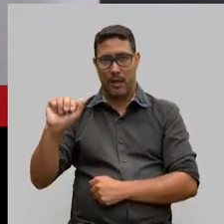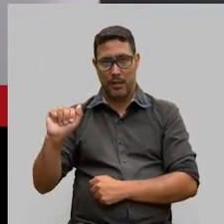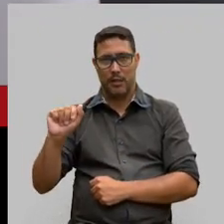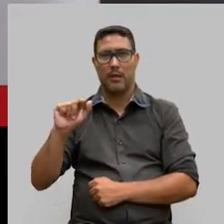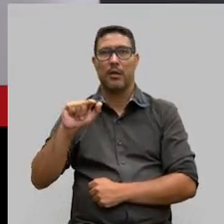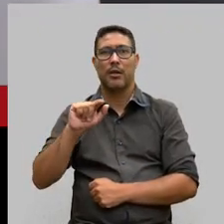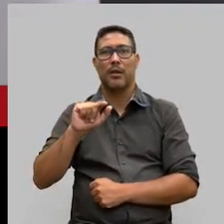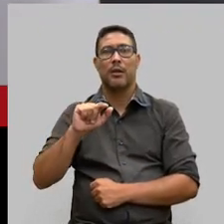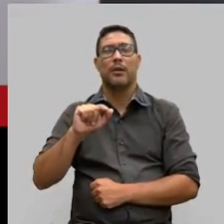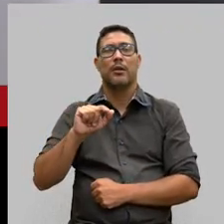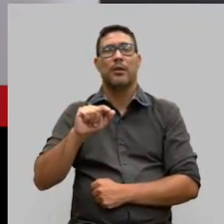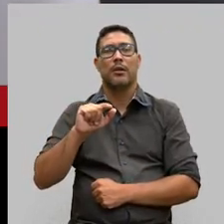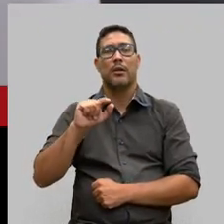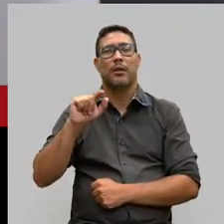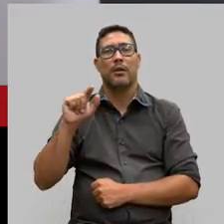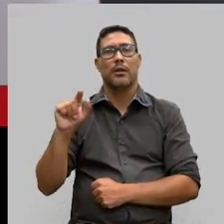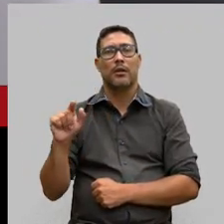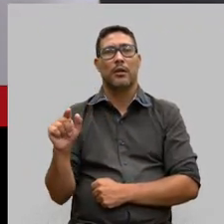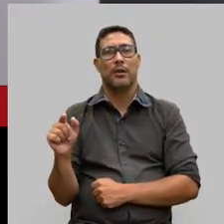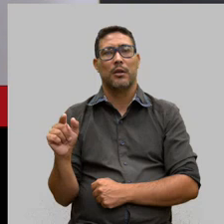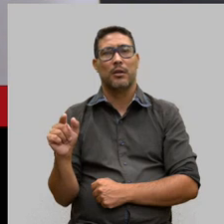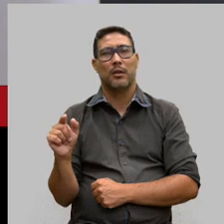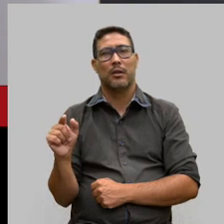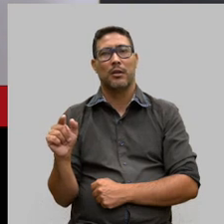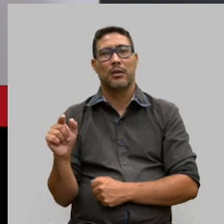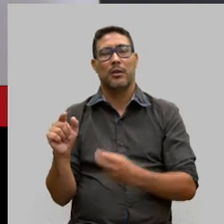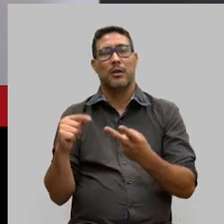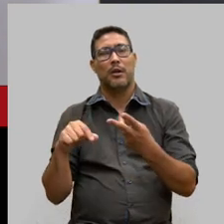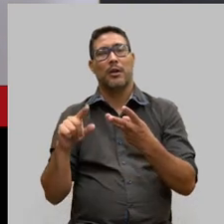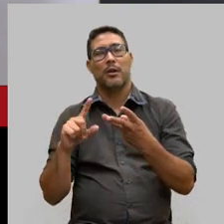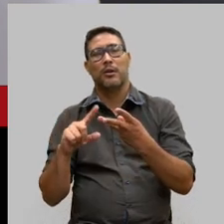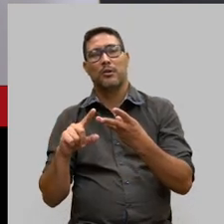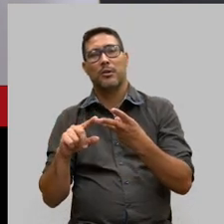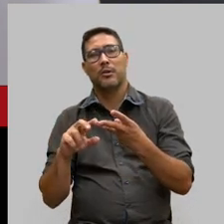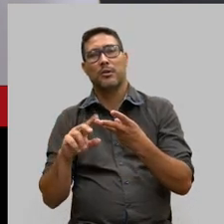eh eh a outra deputada